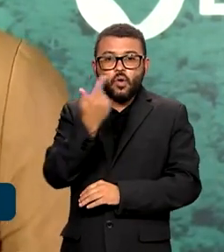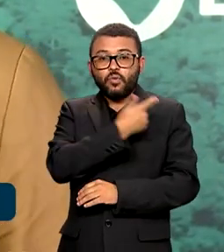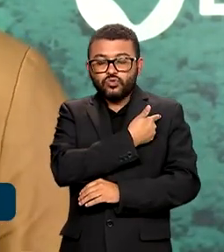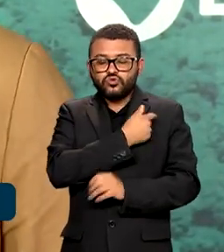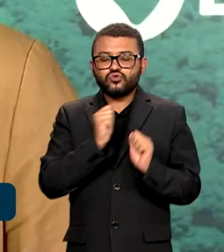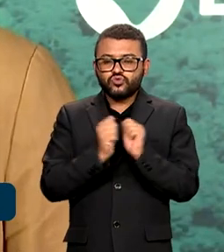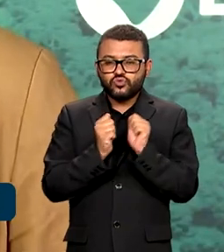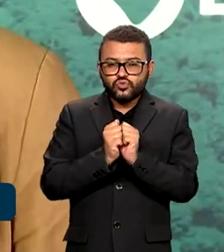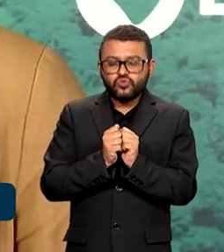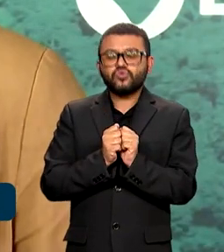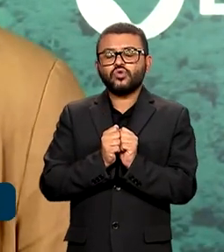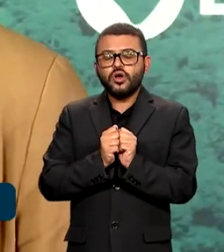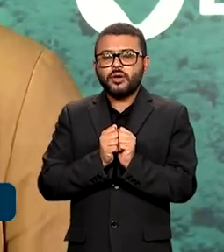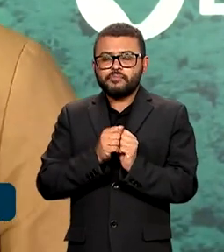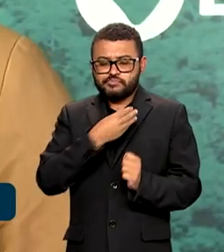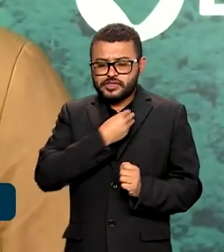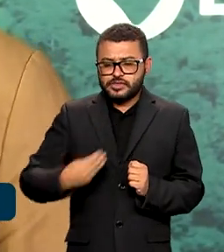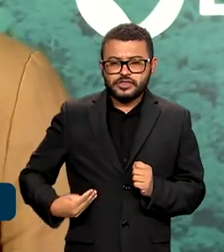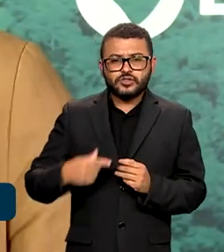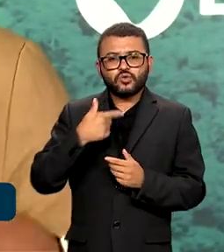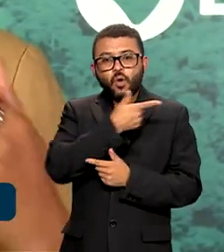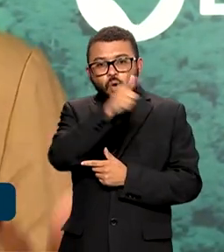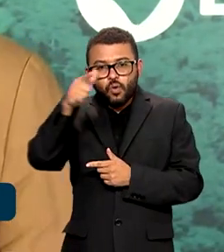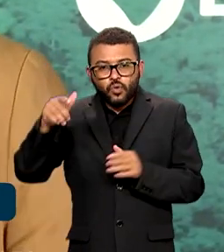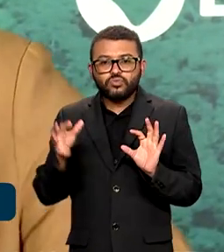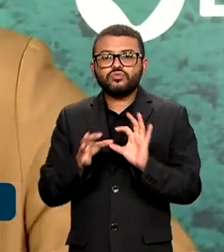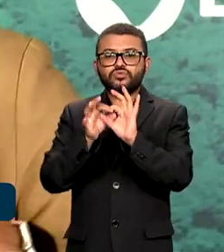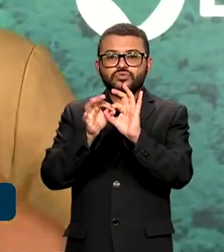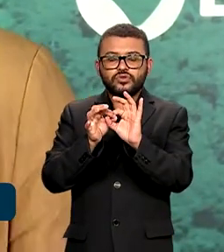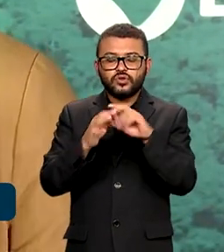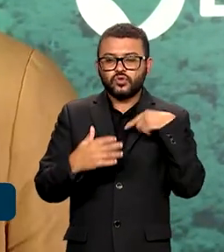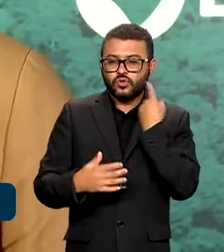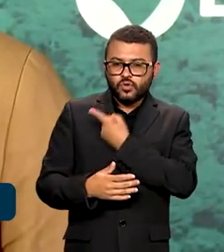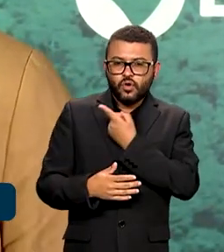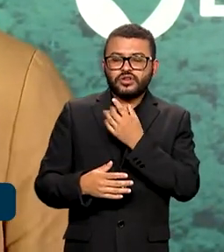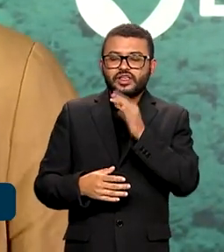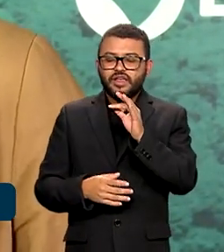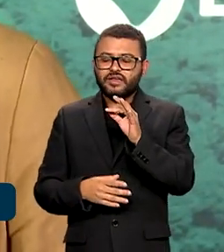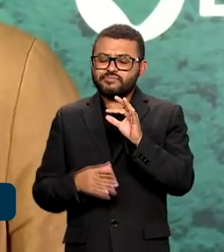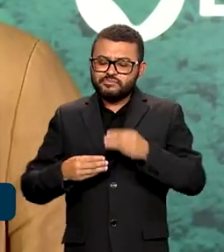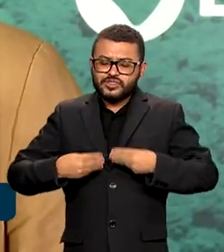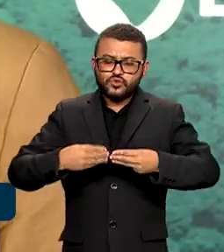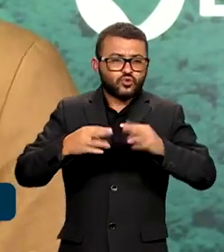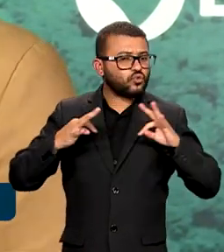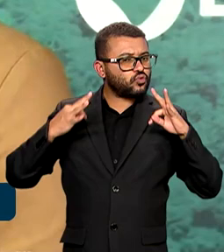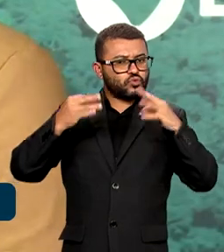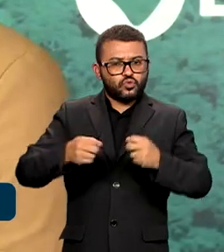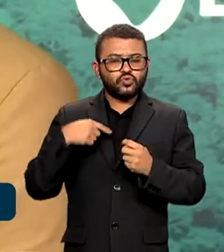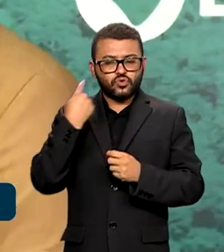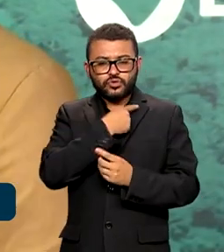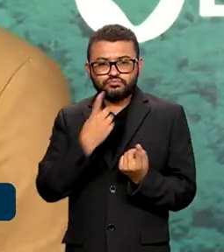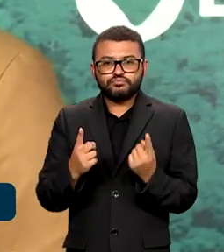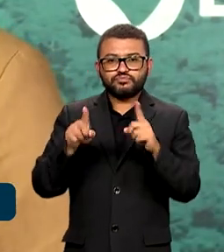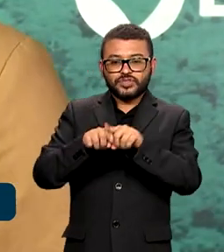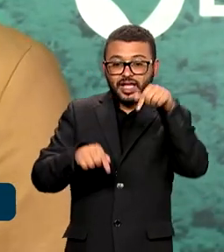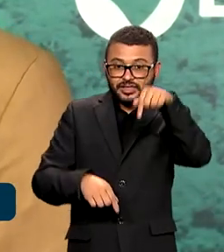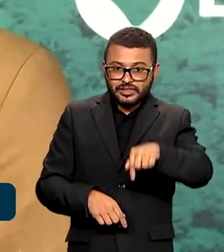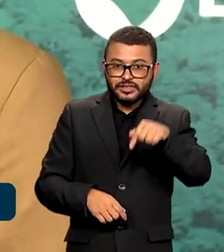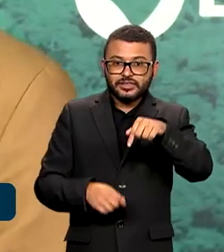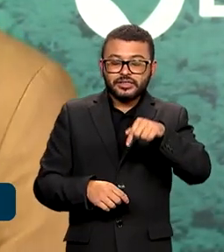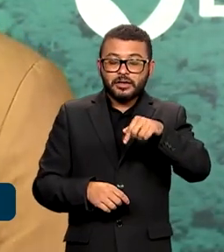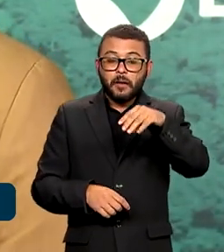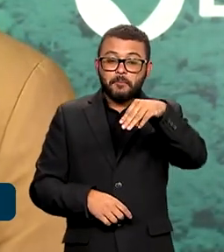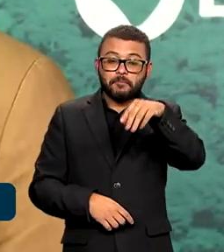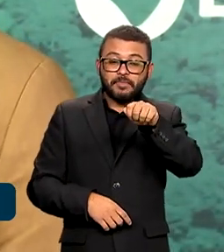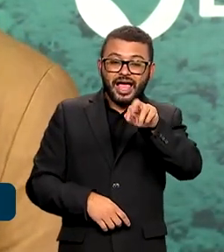todo o governo, a gente não só assina um ACT com o MDHC e tantos outros ministérios para a gente poder chegar em Marajó, que tem um dos